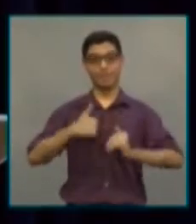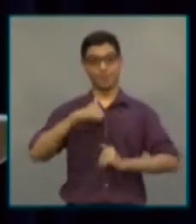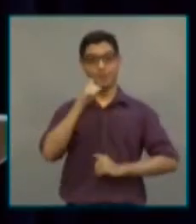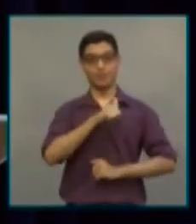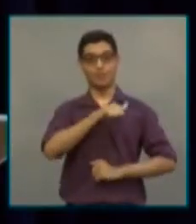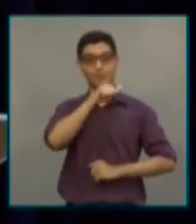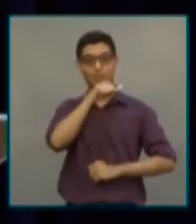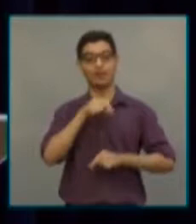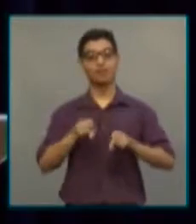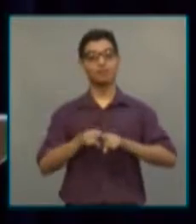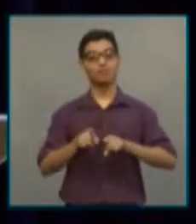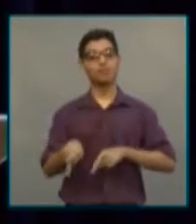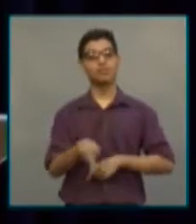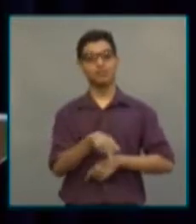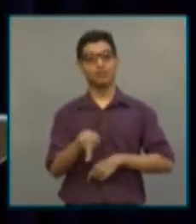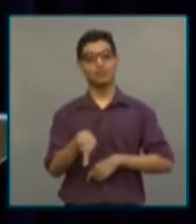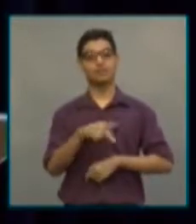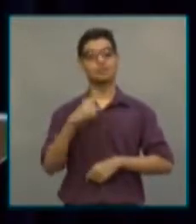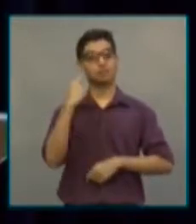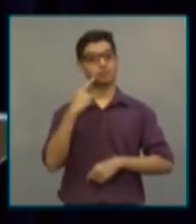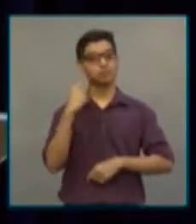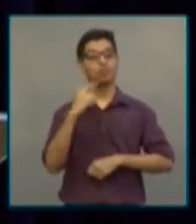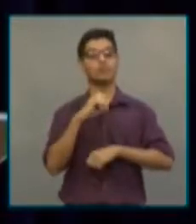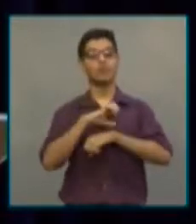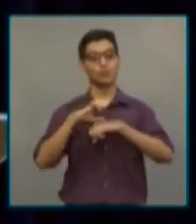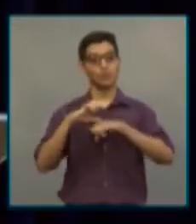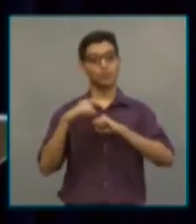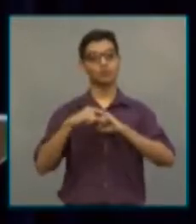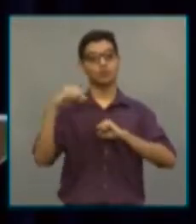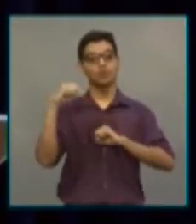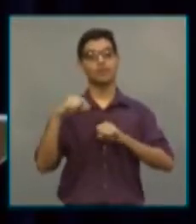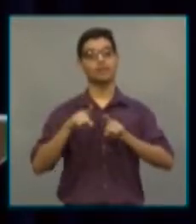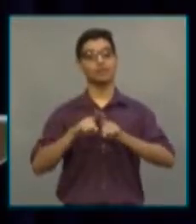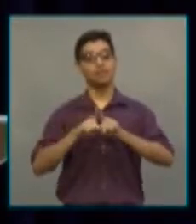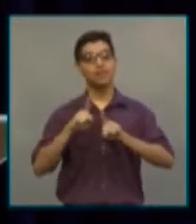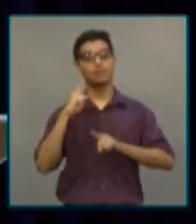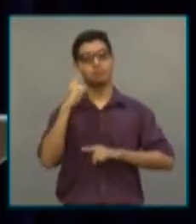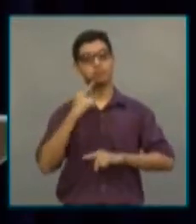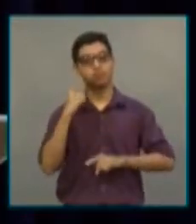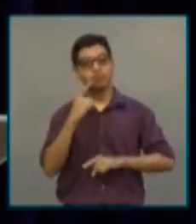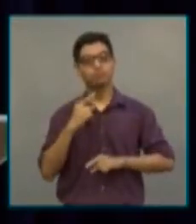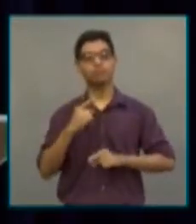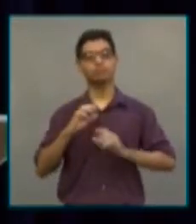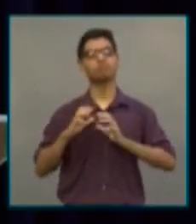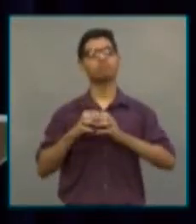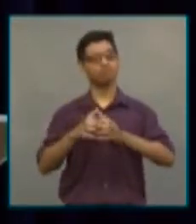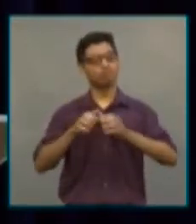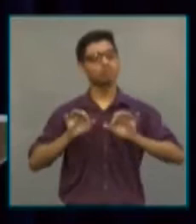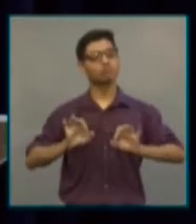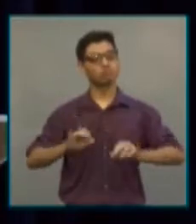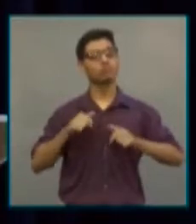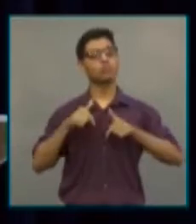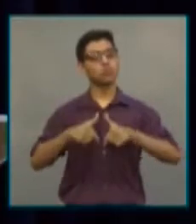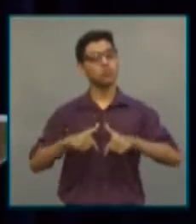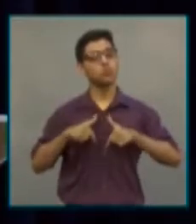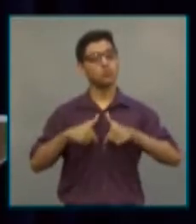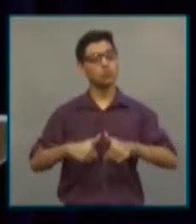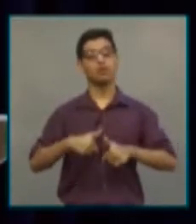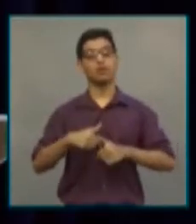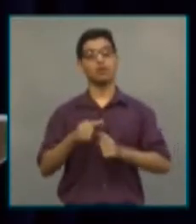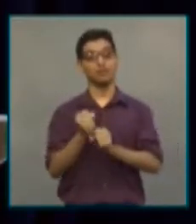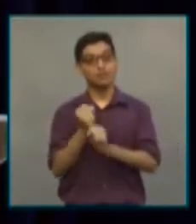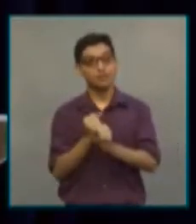de Direito do curso da Unifor há 15 anos, advogada militante há 18 anos, mestre em